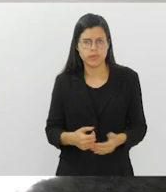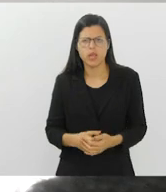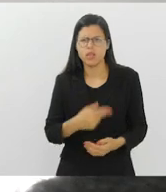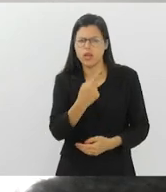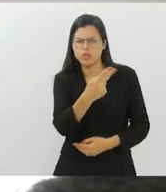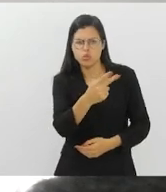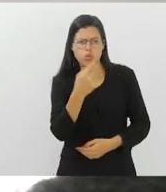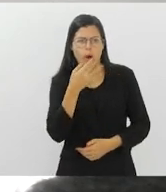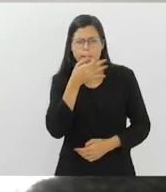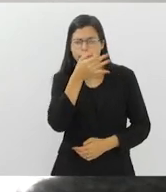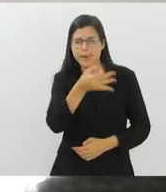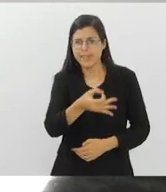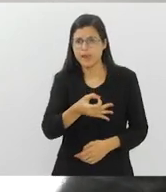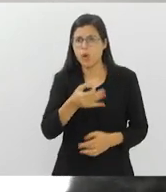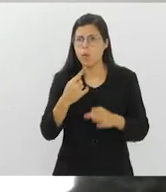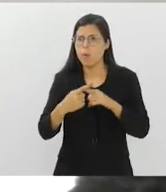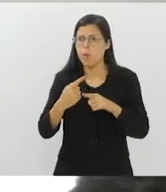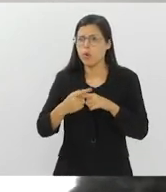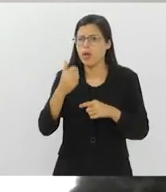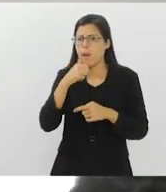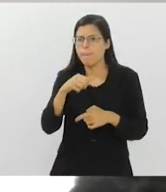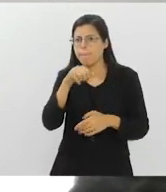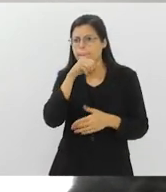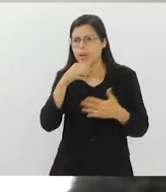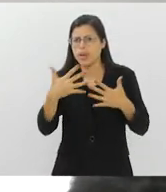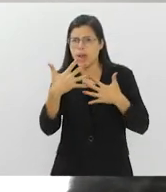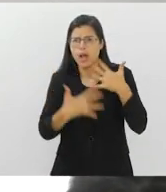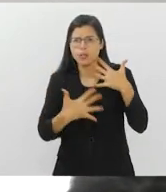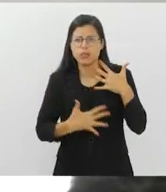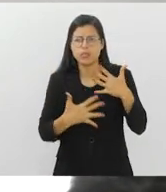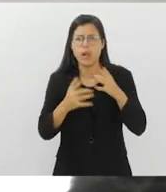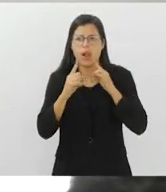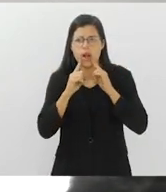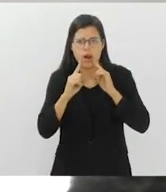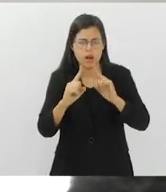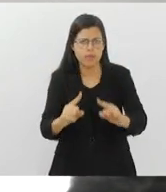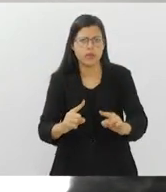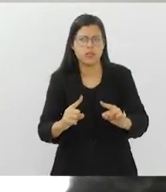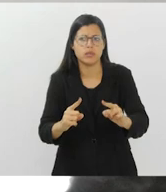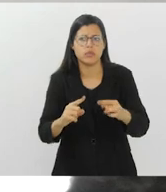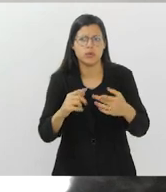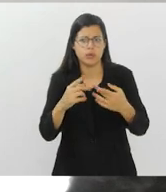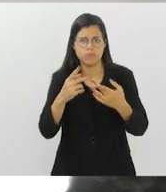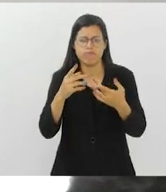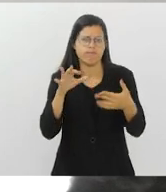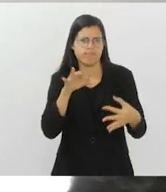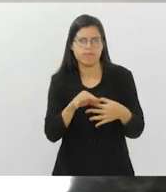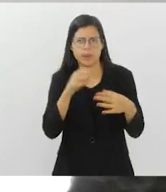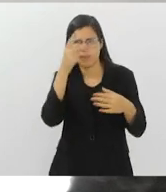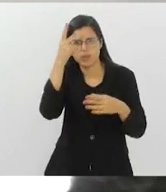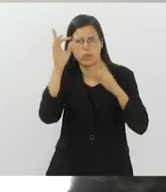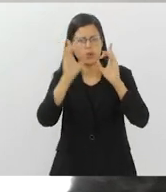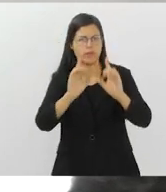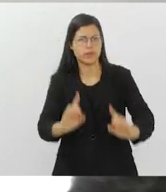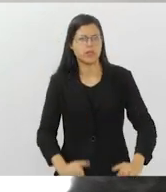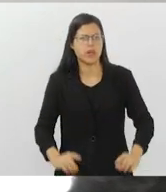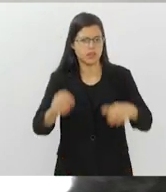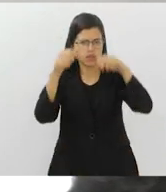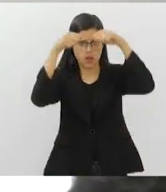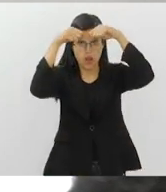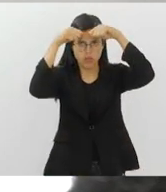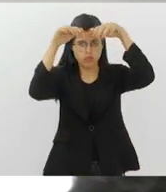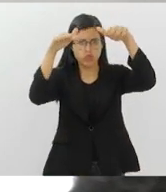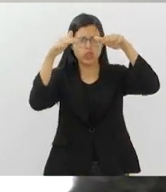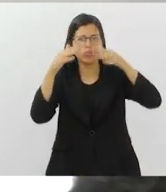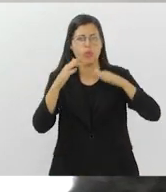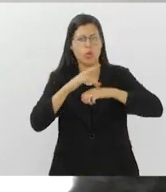que por que as mães atípicas estão reclamando tanto na questão da pessoa com deficiência, na questão do autismo, de